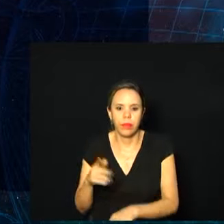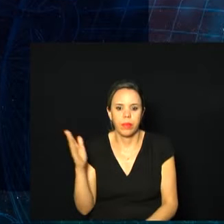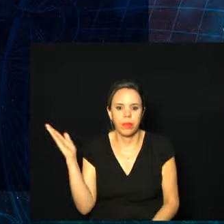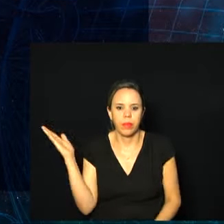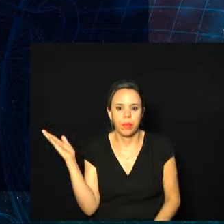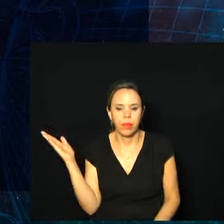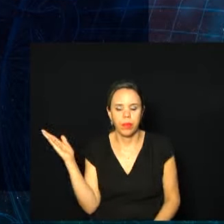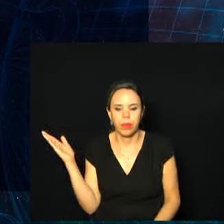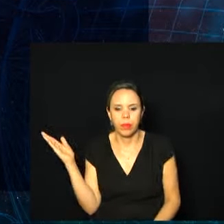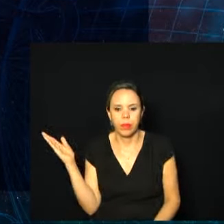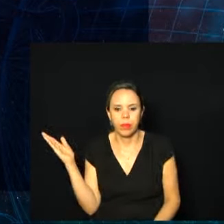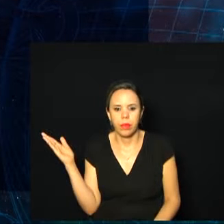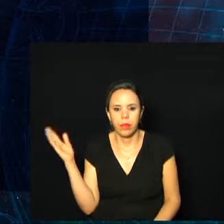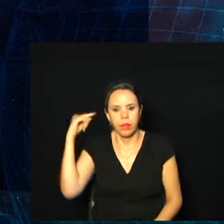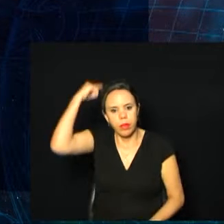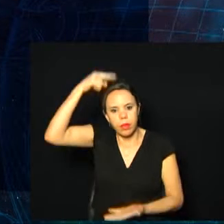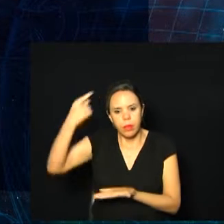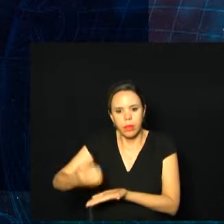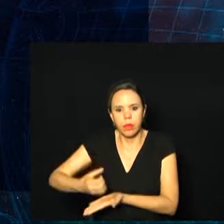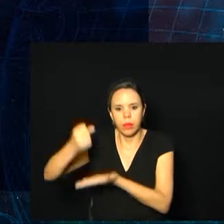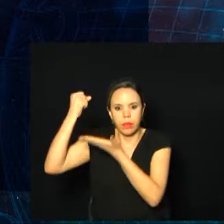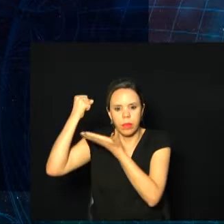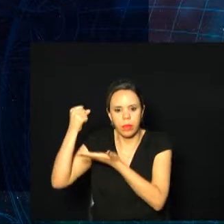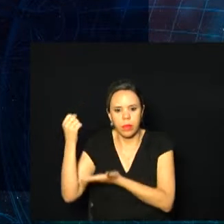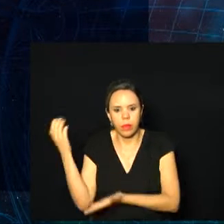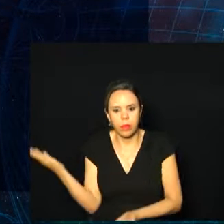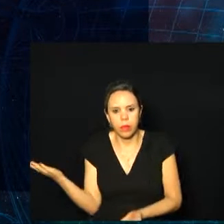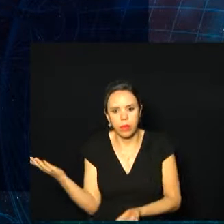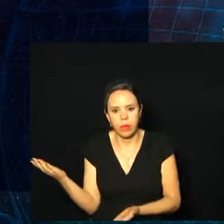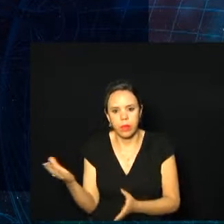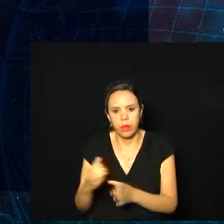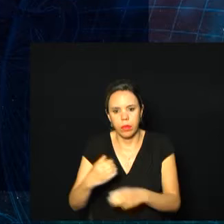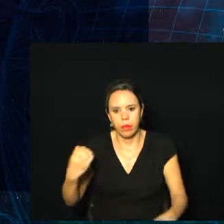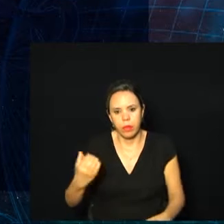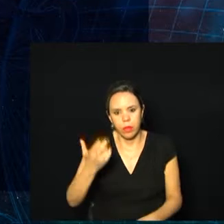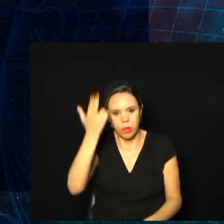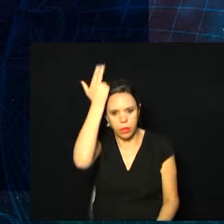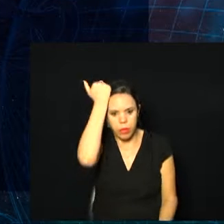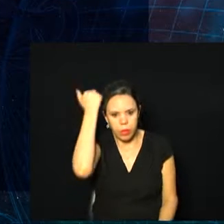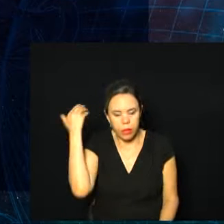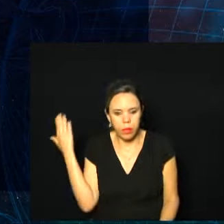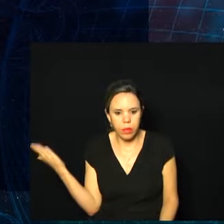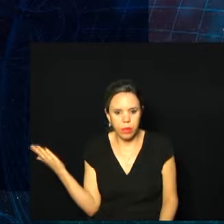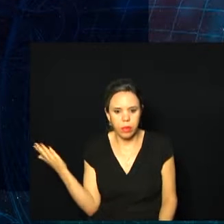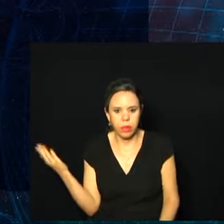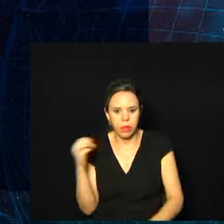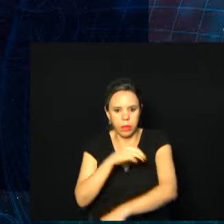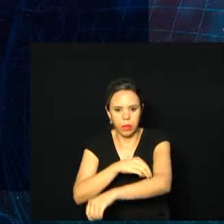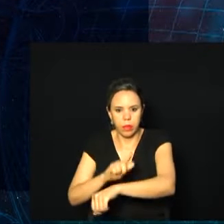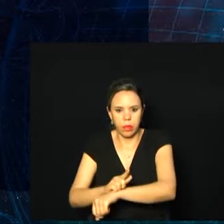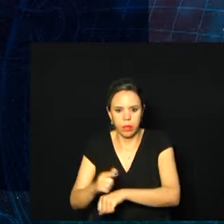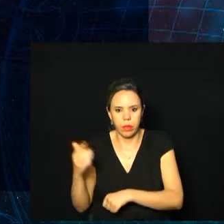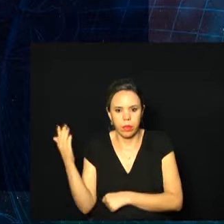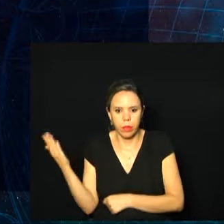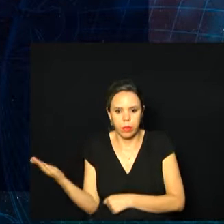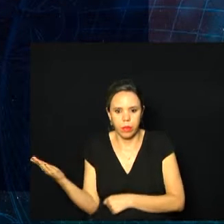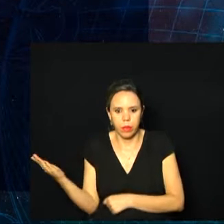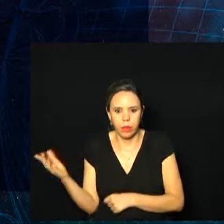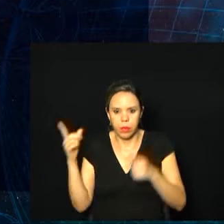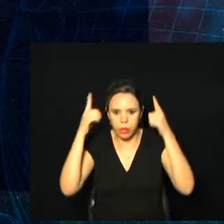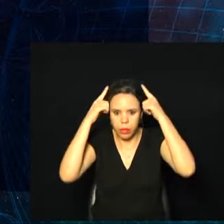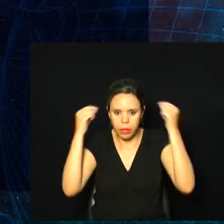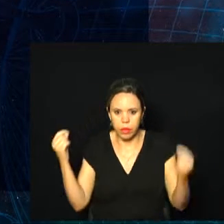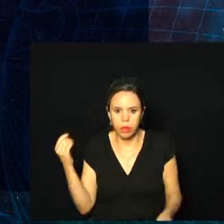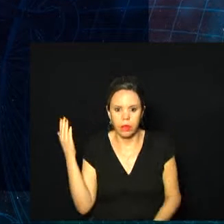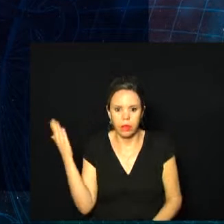Pedreira, 131, Santo Antônio de Posse, 67, Engenheiro Coelho, 63, Morungaba, 45